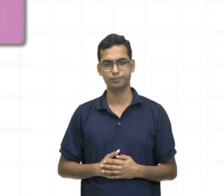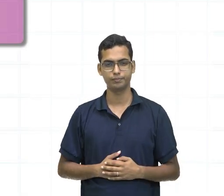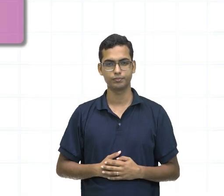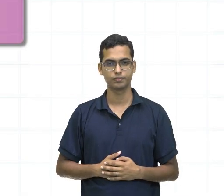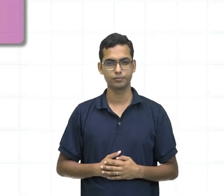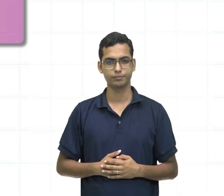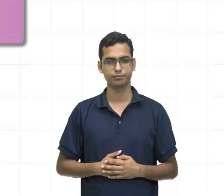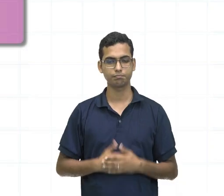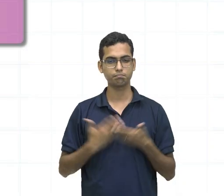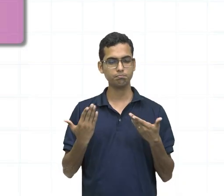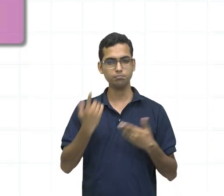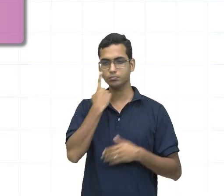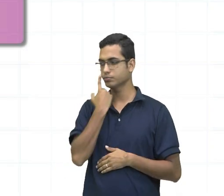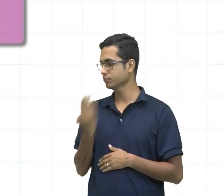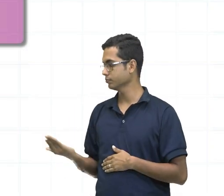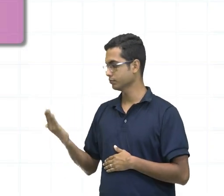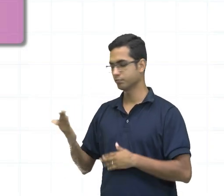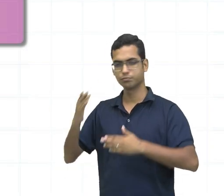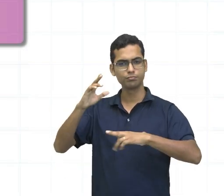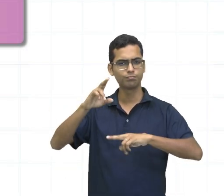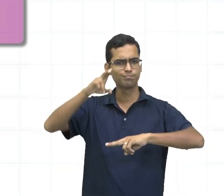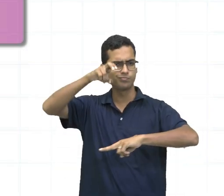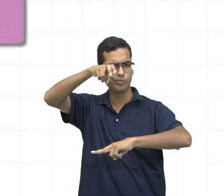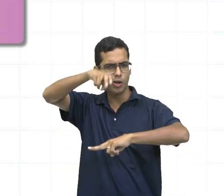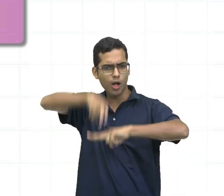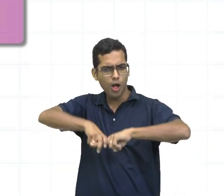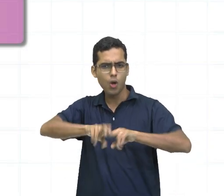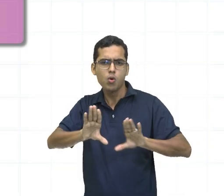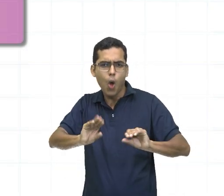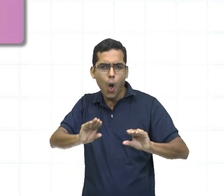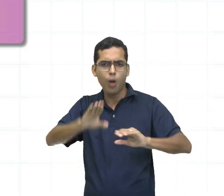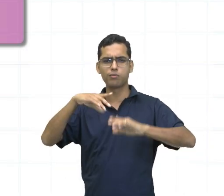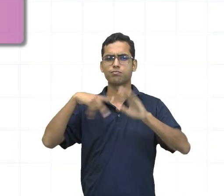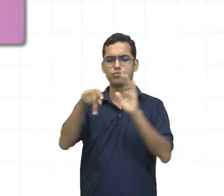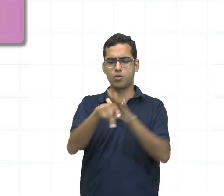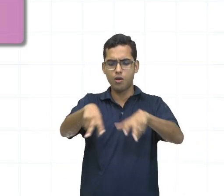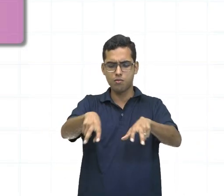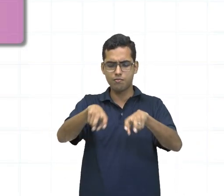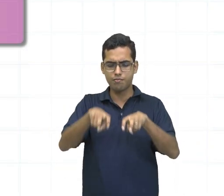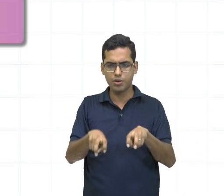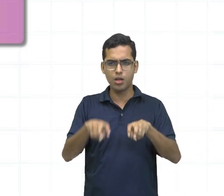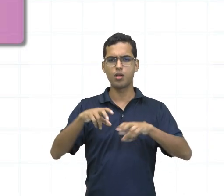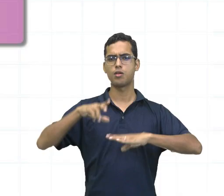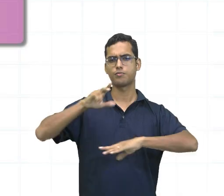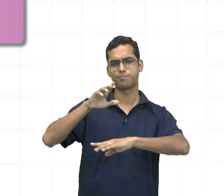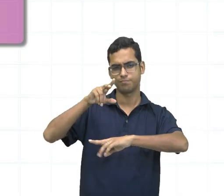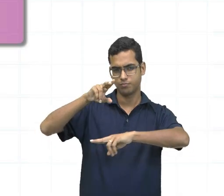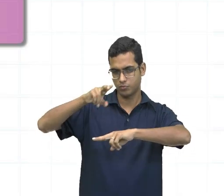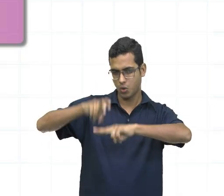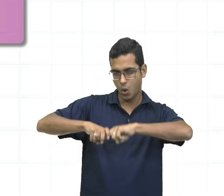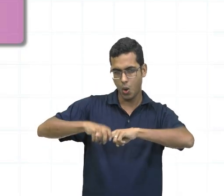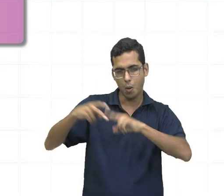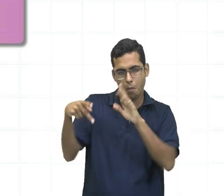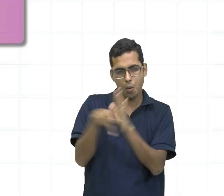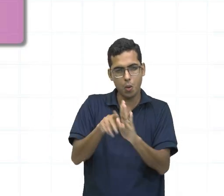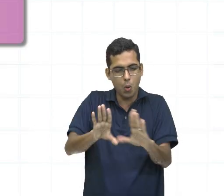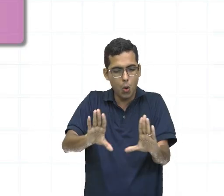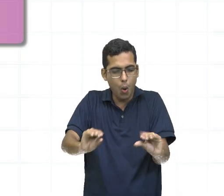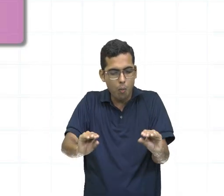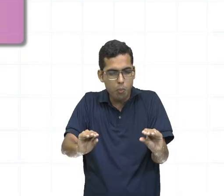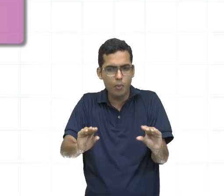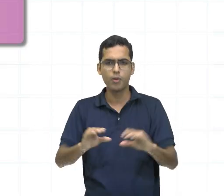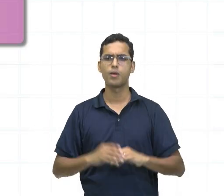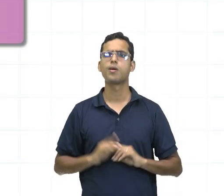que é um sofá, certo? Este mesmo objeto, ele vai ter palavras diferentes